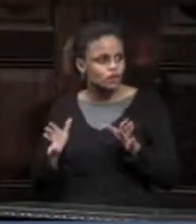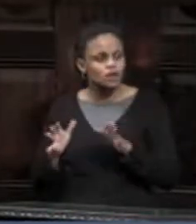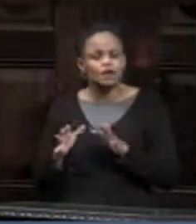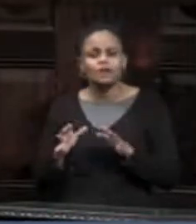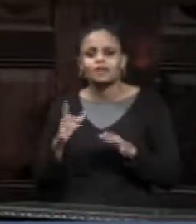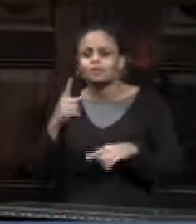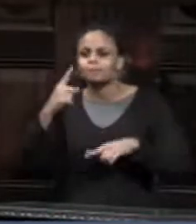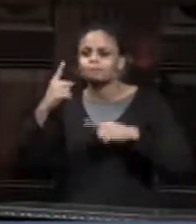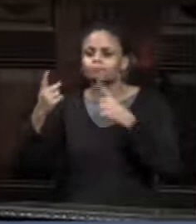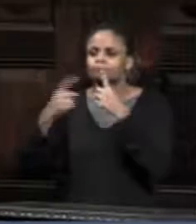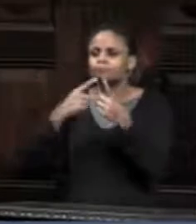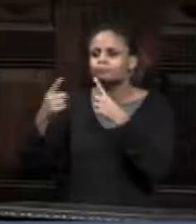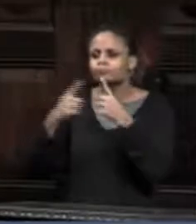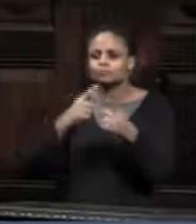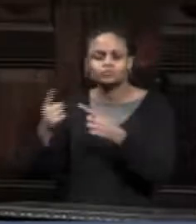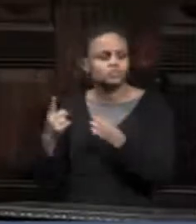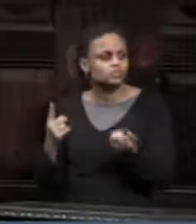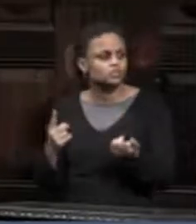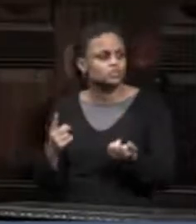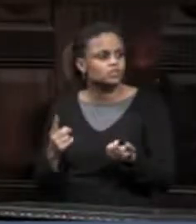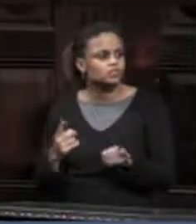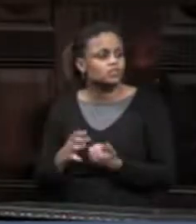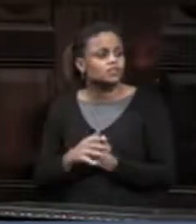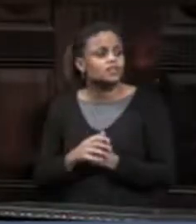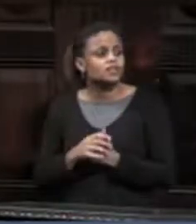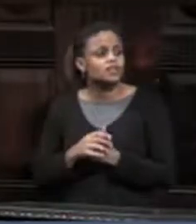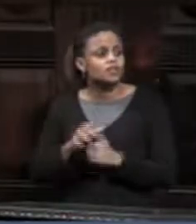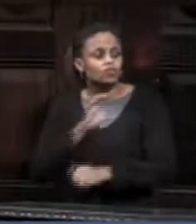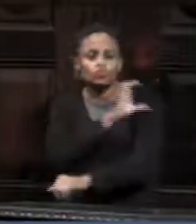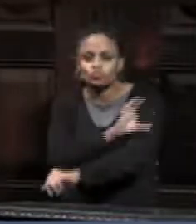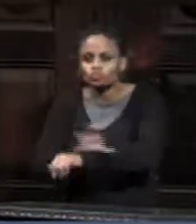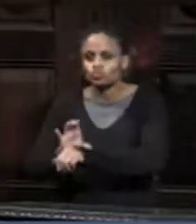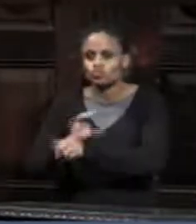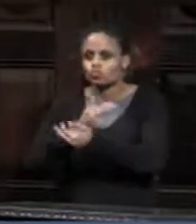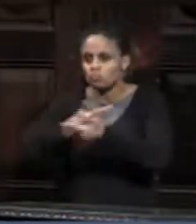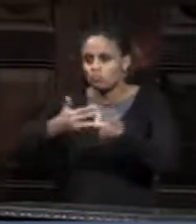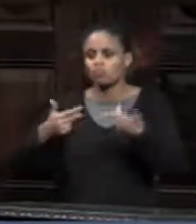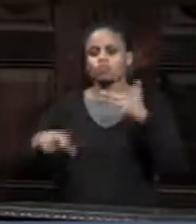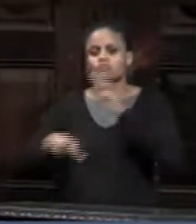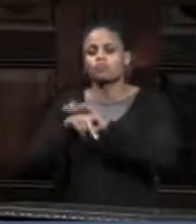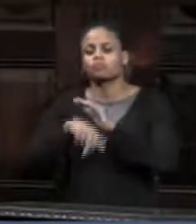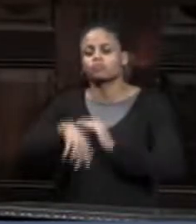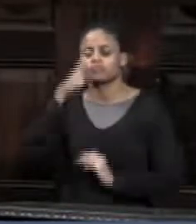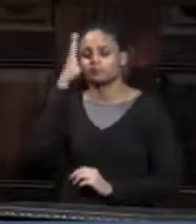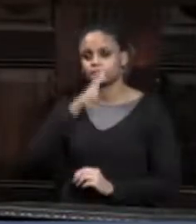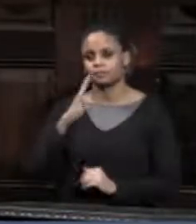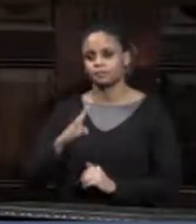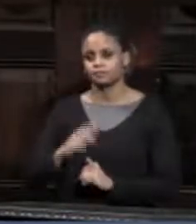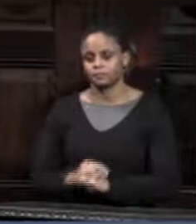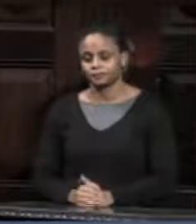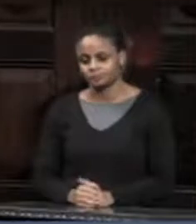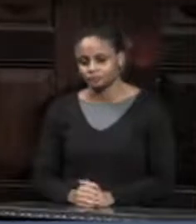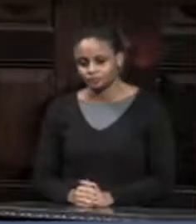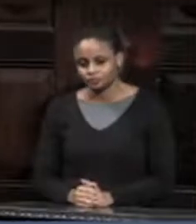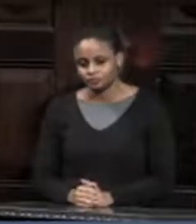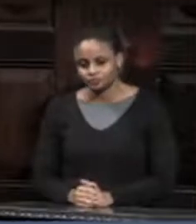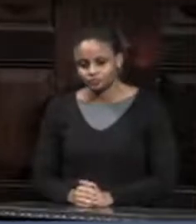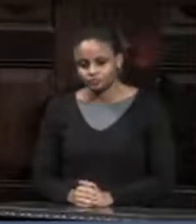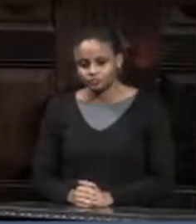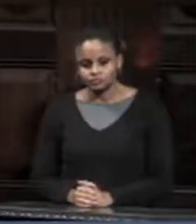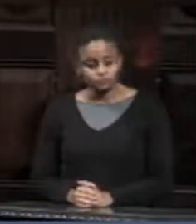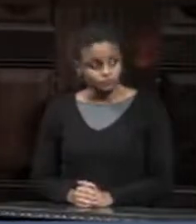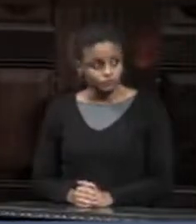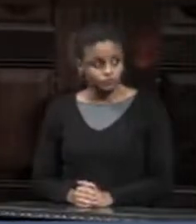valores expressivos da nossa nação.